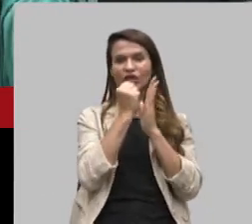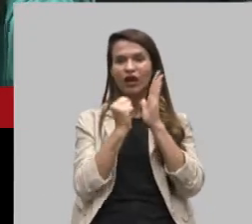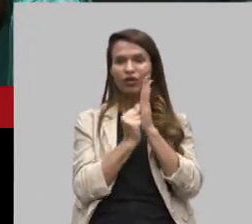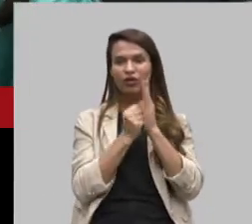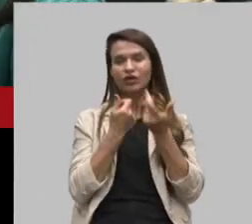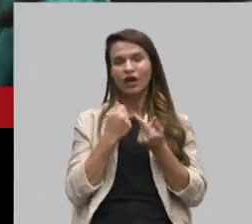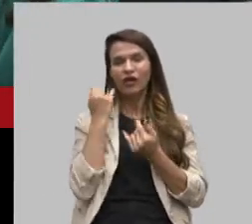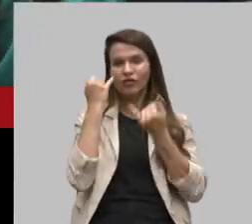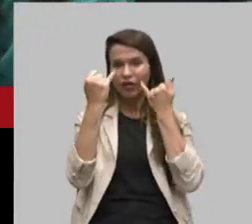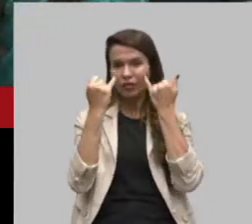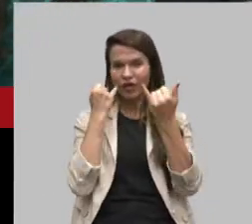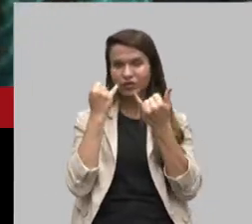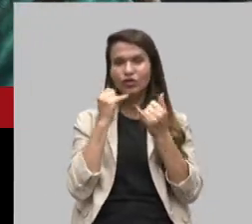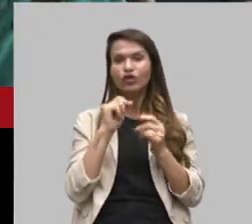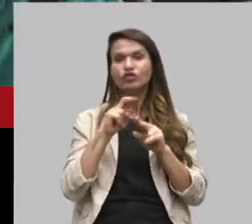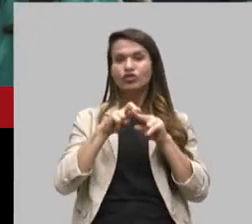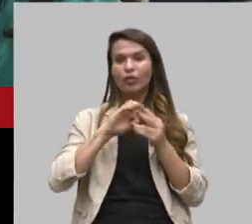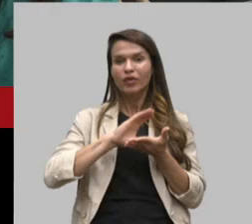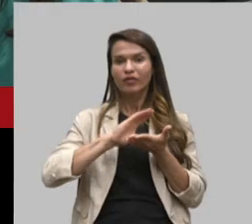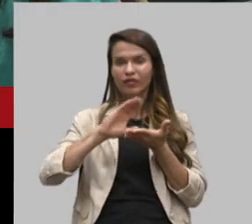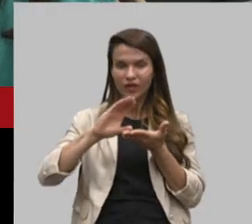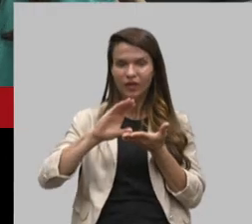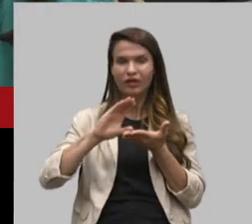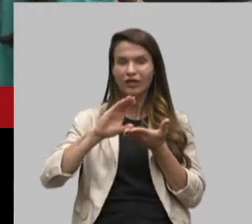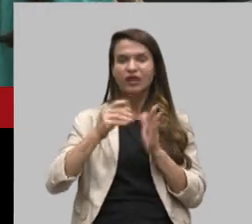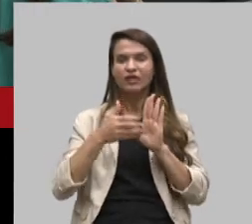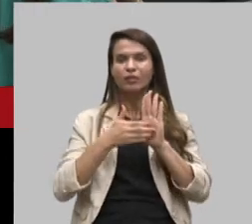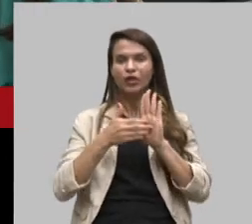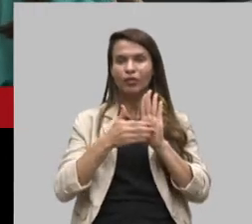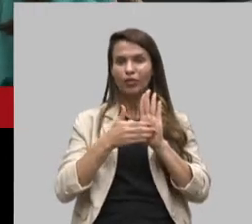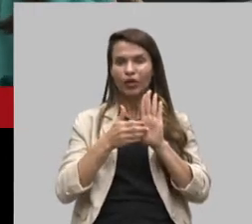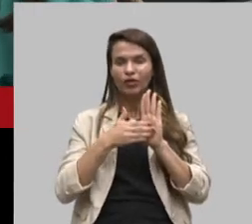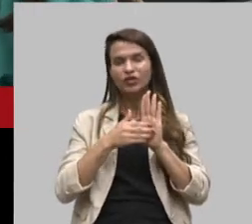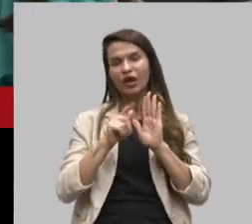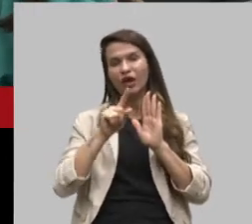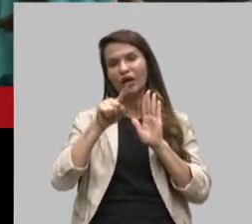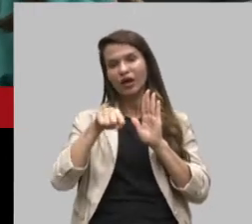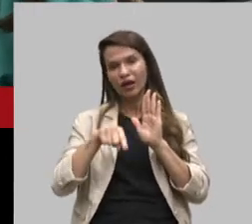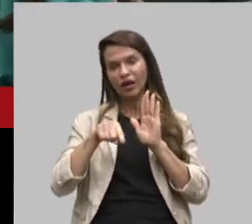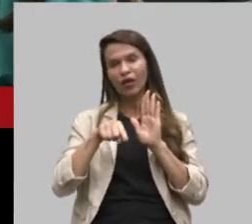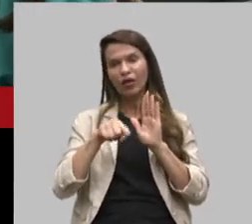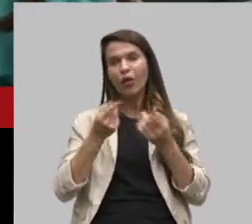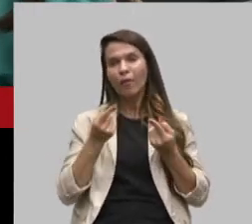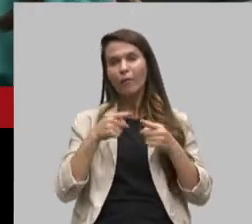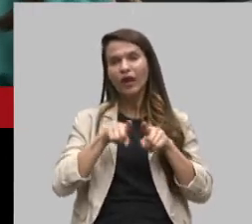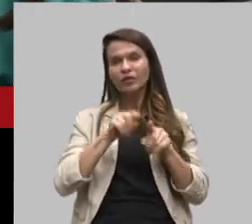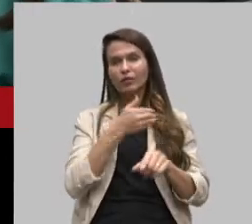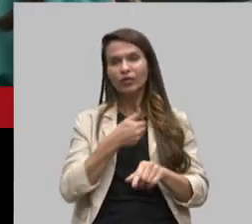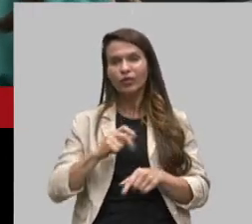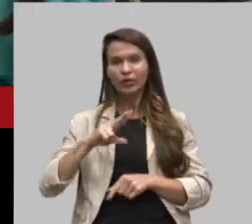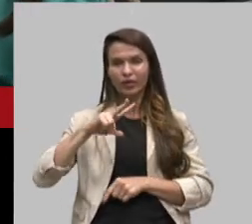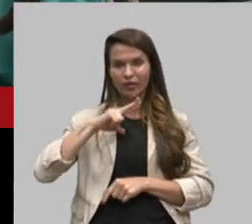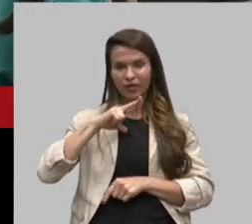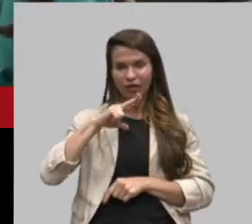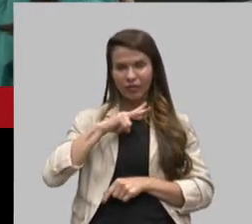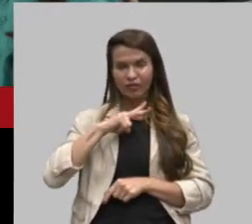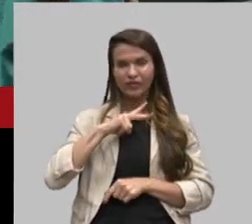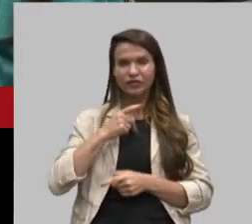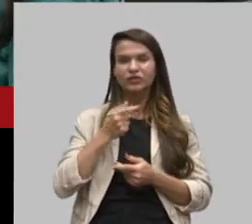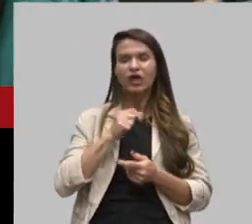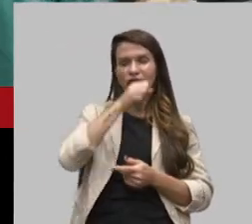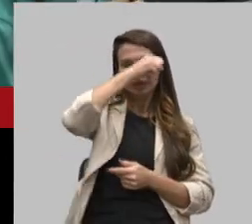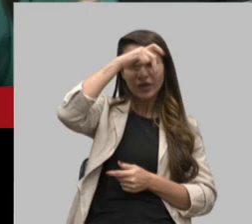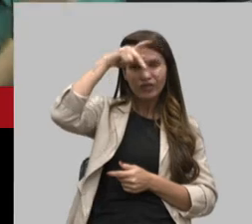sobre o financiamento o financiamento dessa proposta seria basicamente com parcerias público privadas entre as prefeituras e